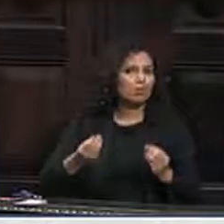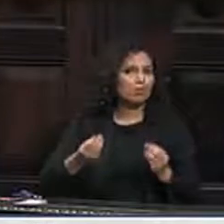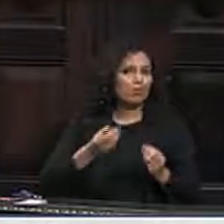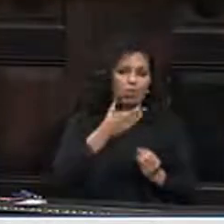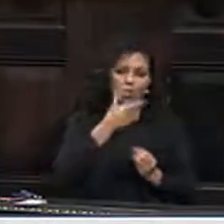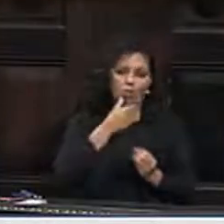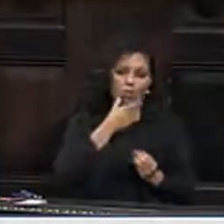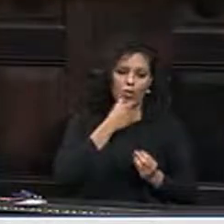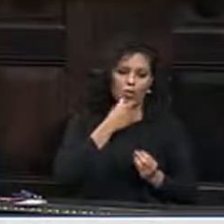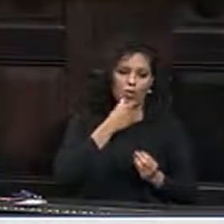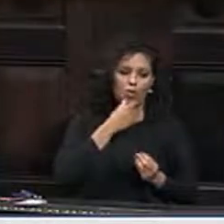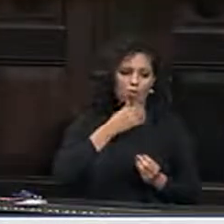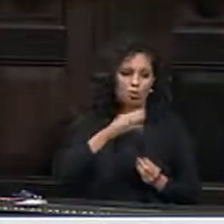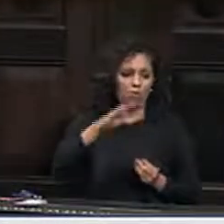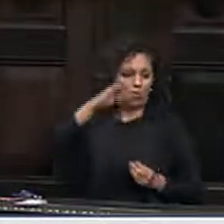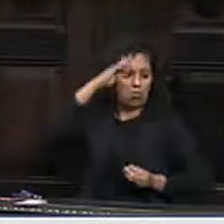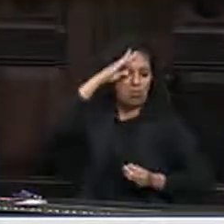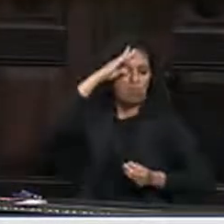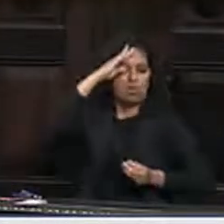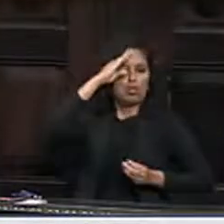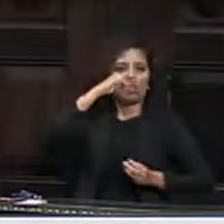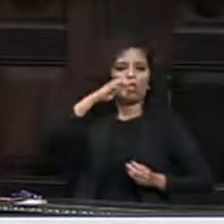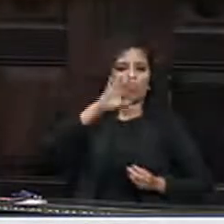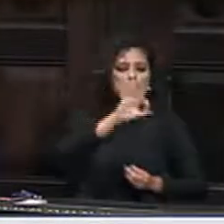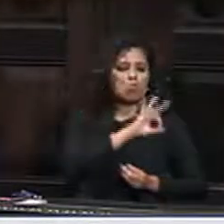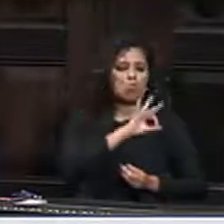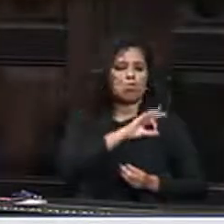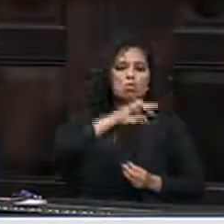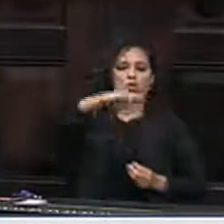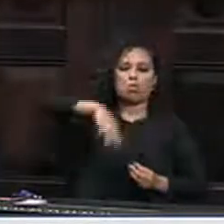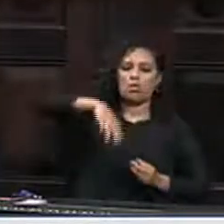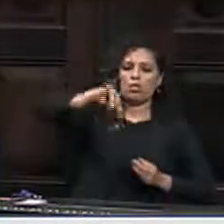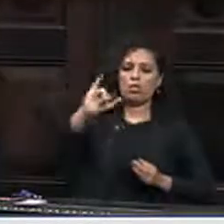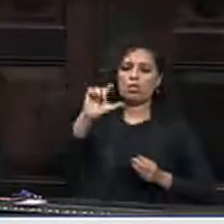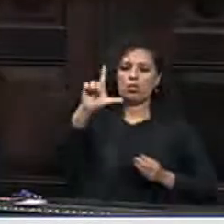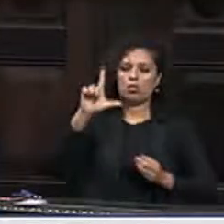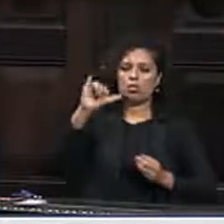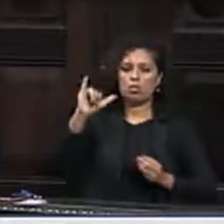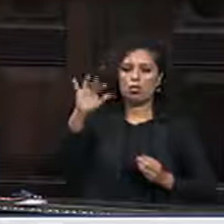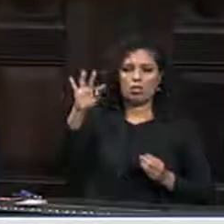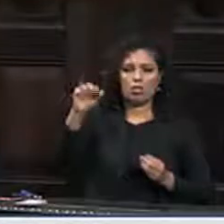comandante-geral da Polícia Militar. Chame-se ele